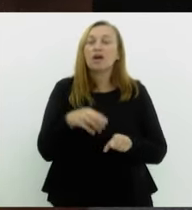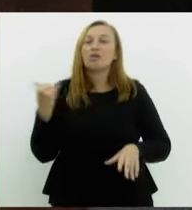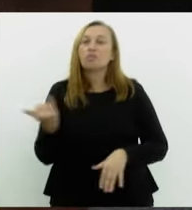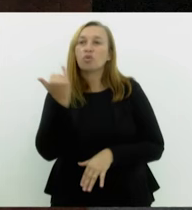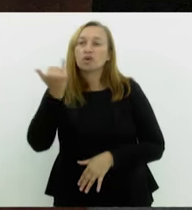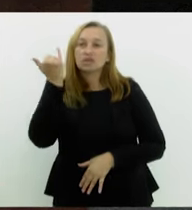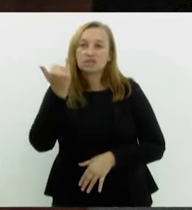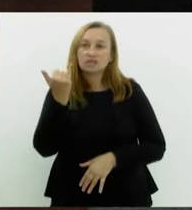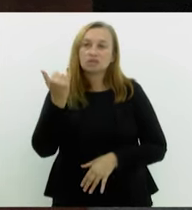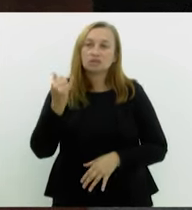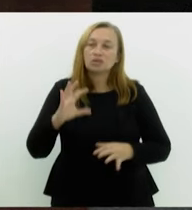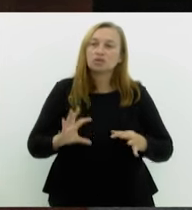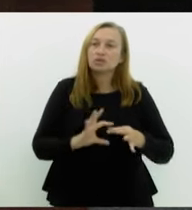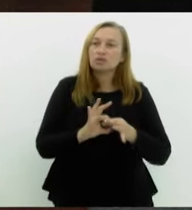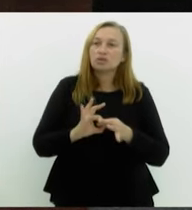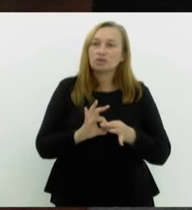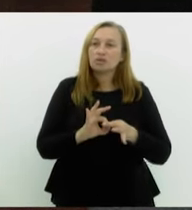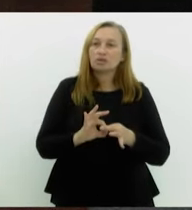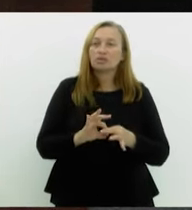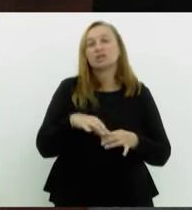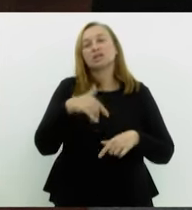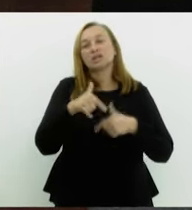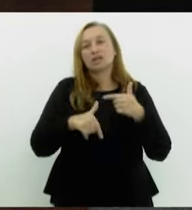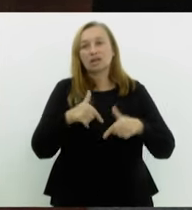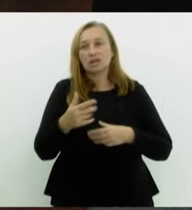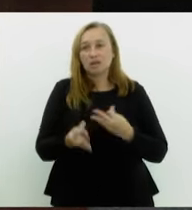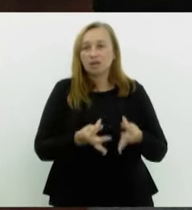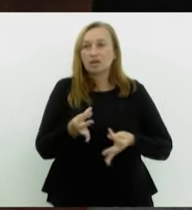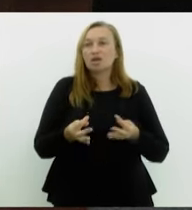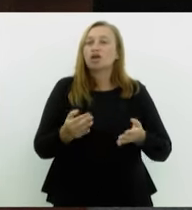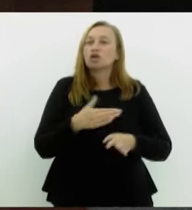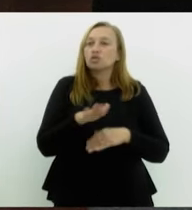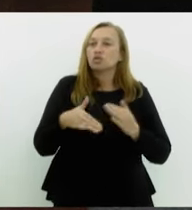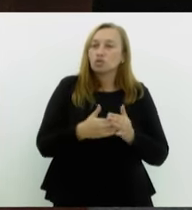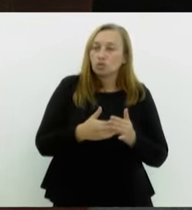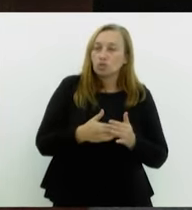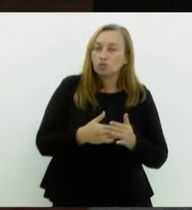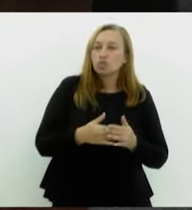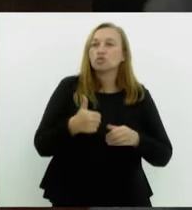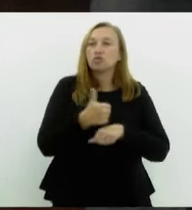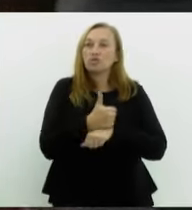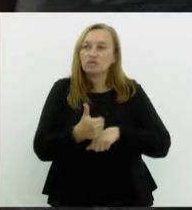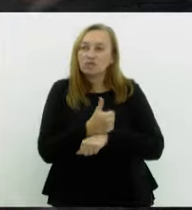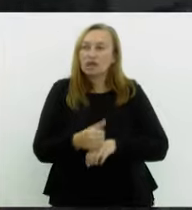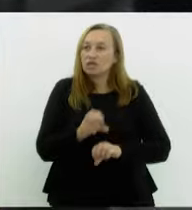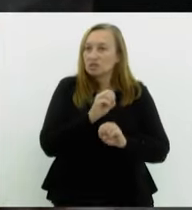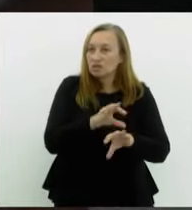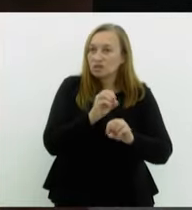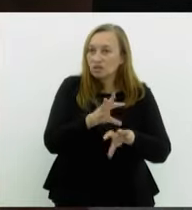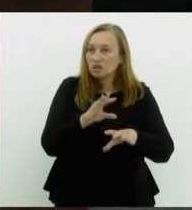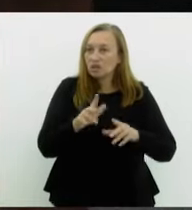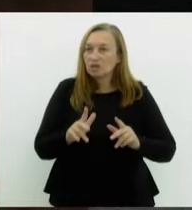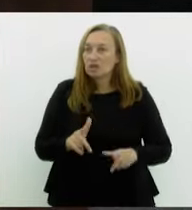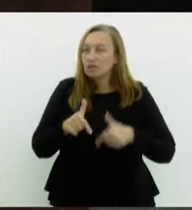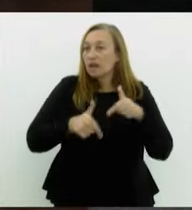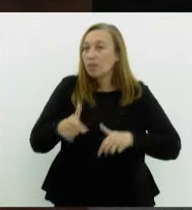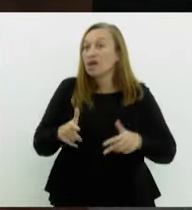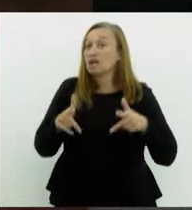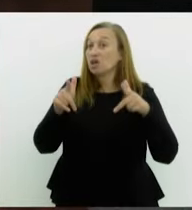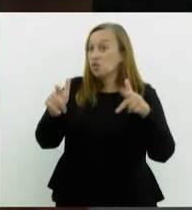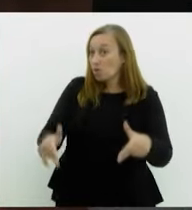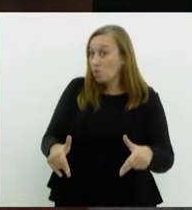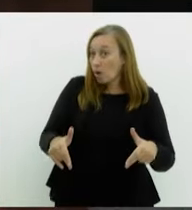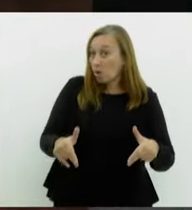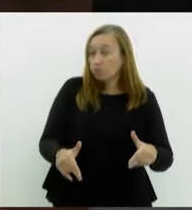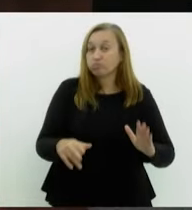de uniformizar o tratamento, já que todos os profissionais da educação desempenham exatamente a mesma função, tais como